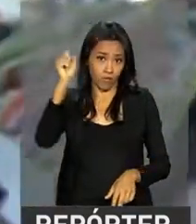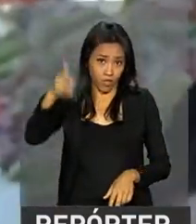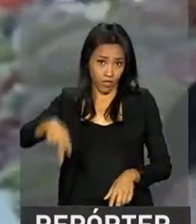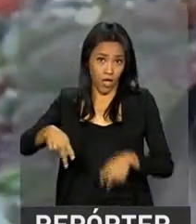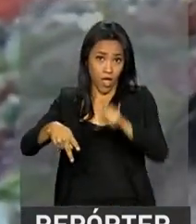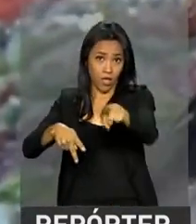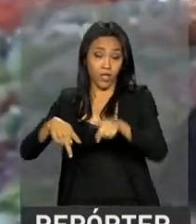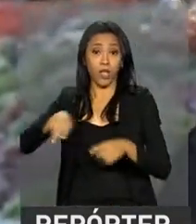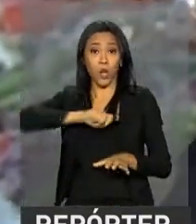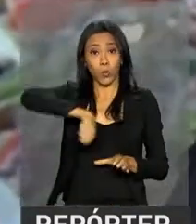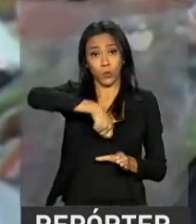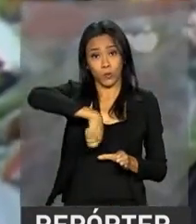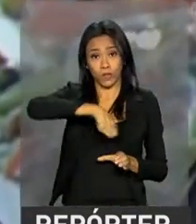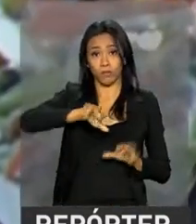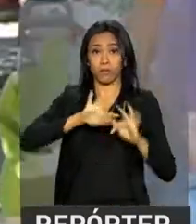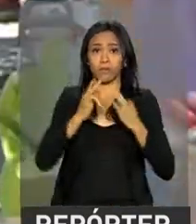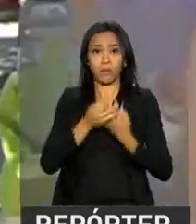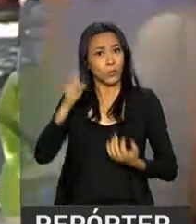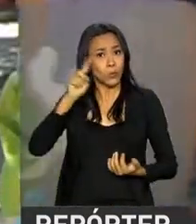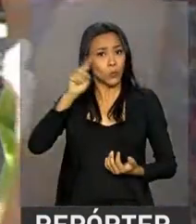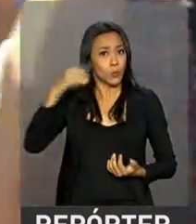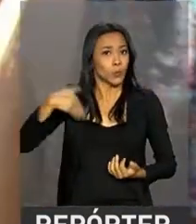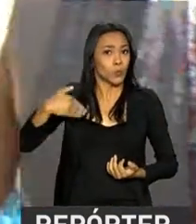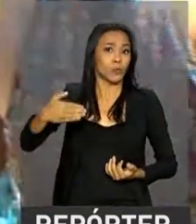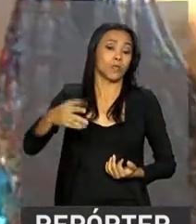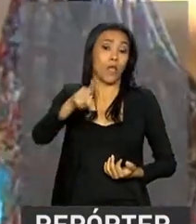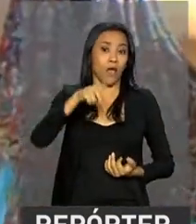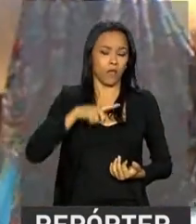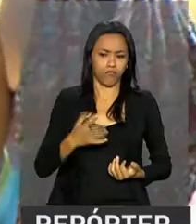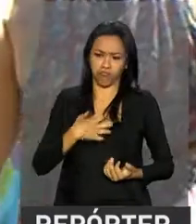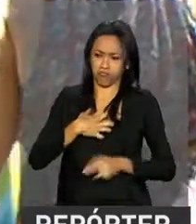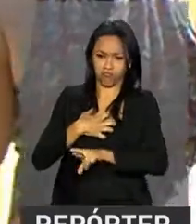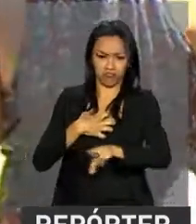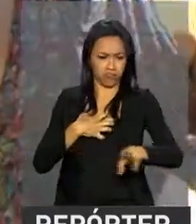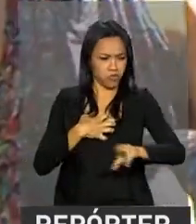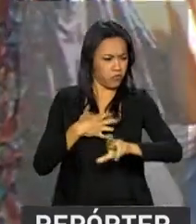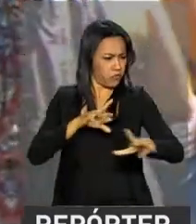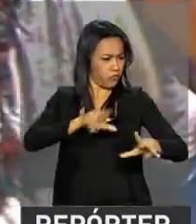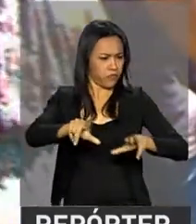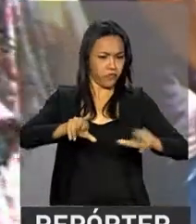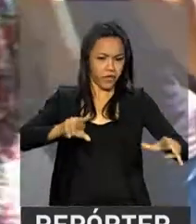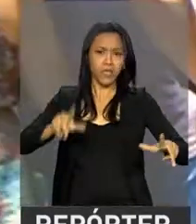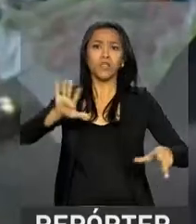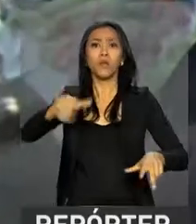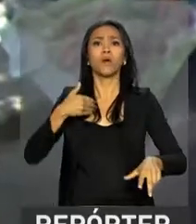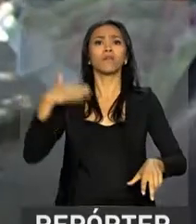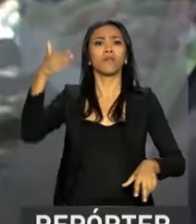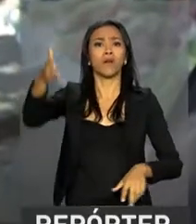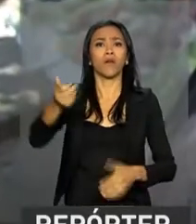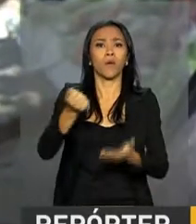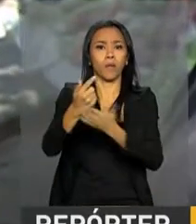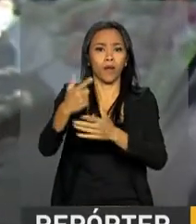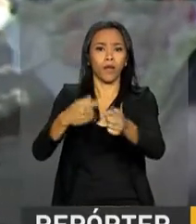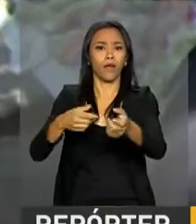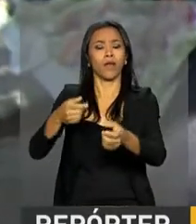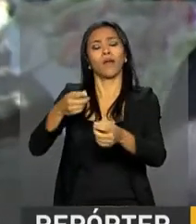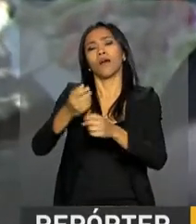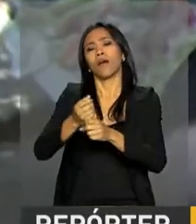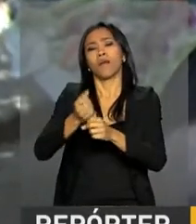que cozinha para a família todo dia diz que tem percebido a diferença na hora de fazer as compras do mês da batata da